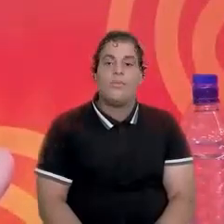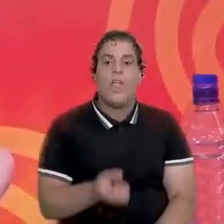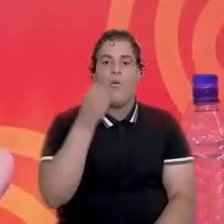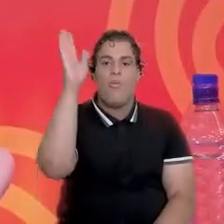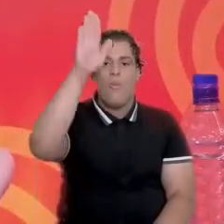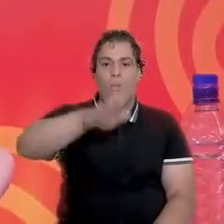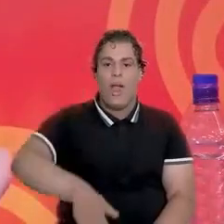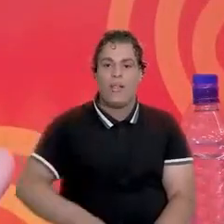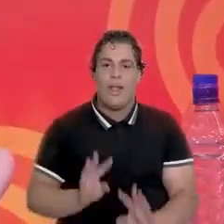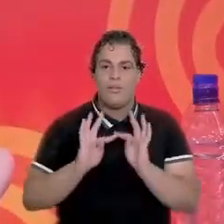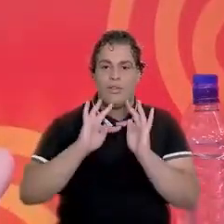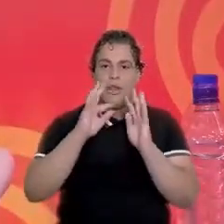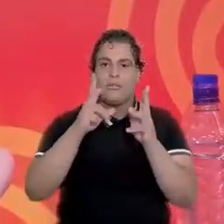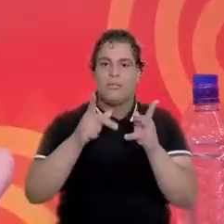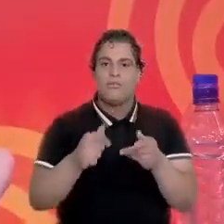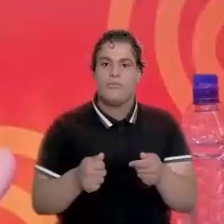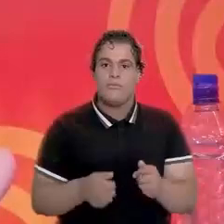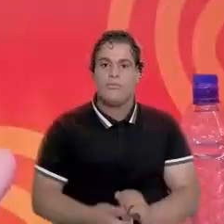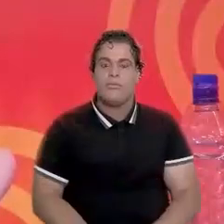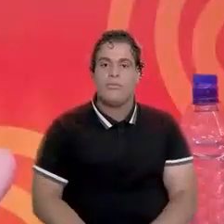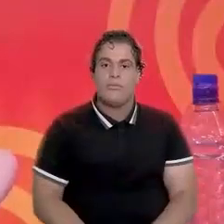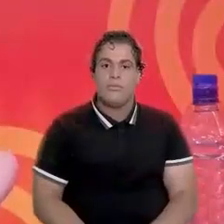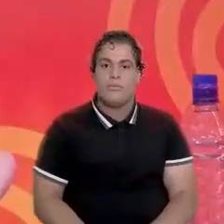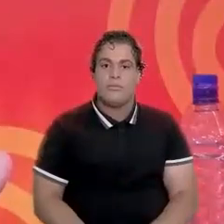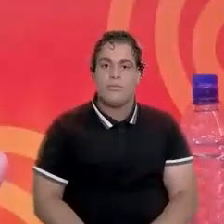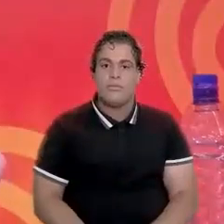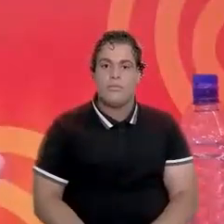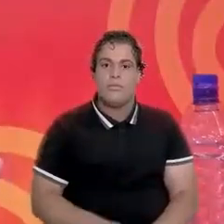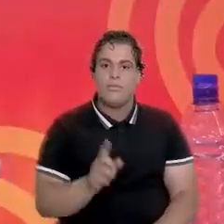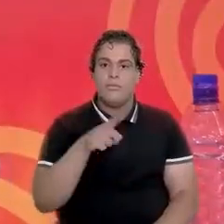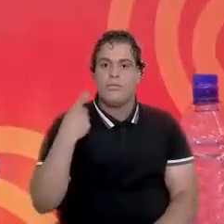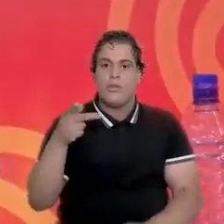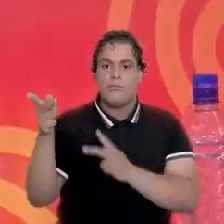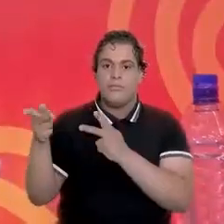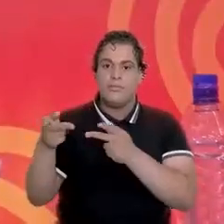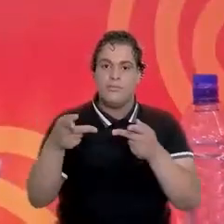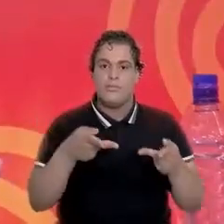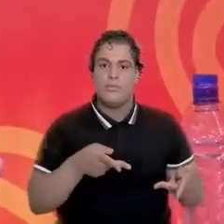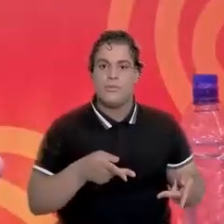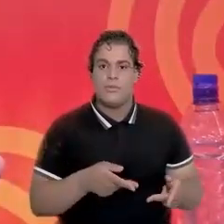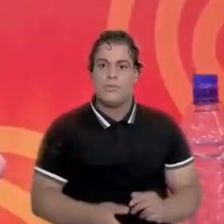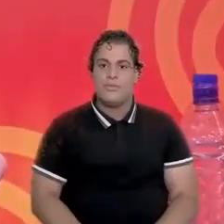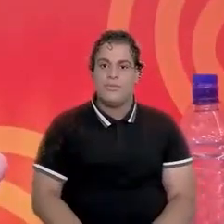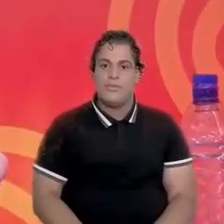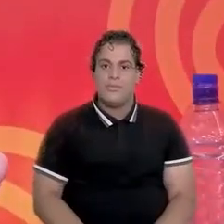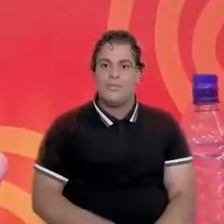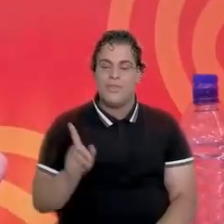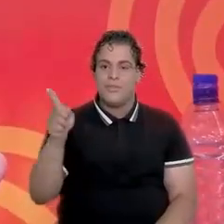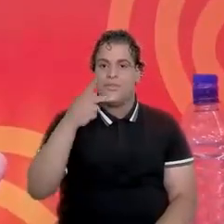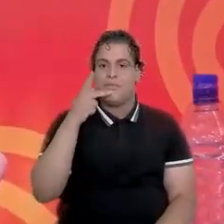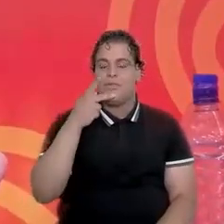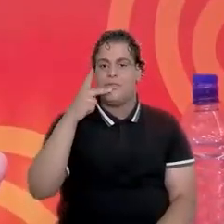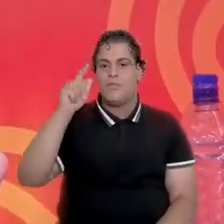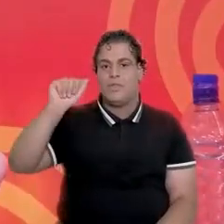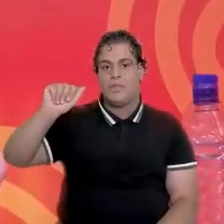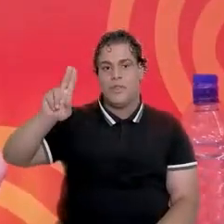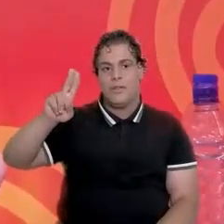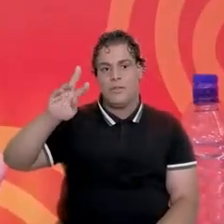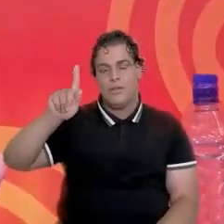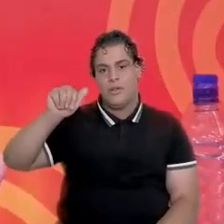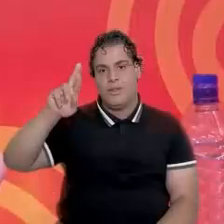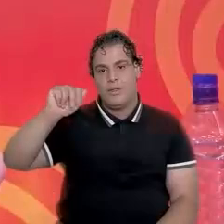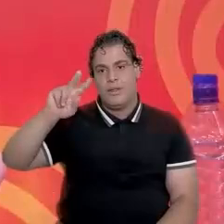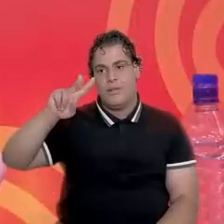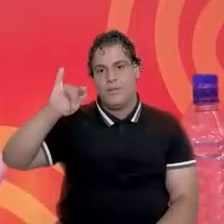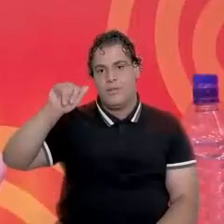Boa tarde a todos. Boa tarde. As nossas queridas convidadas. Muito se falou de Aldravíia, que talvez as pessoas